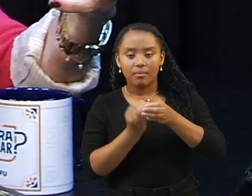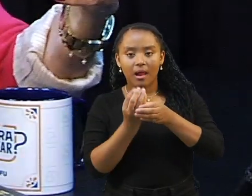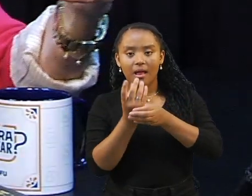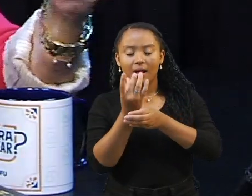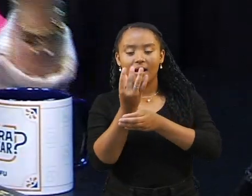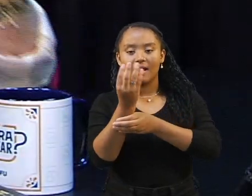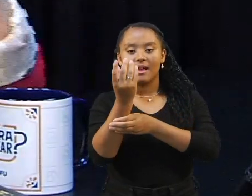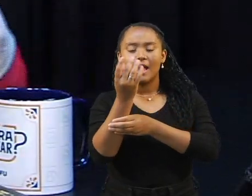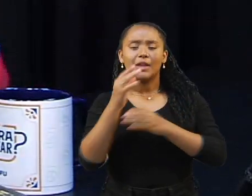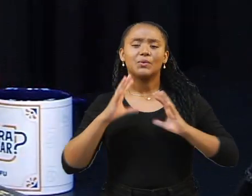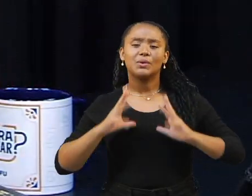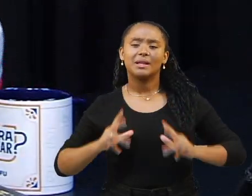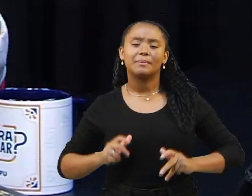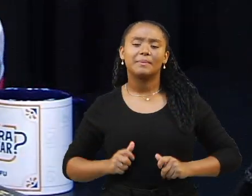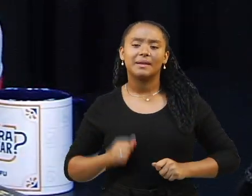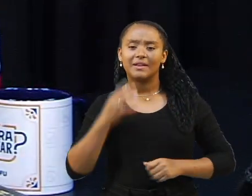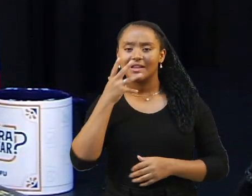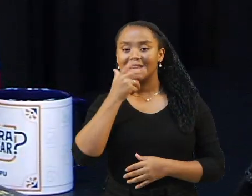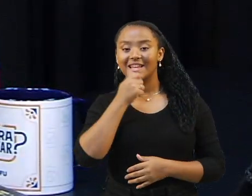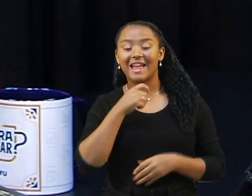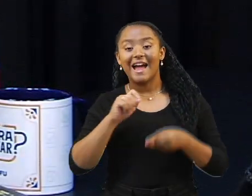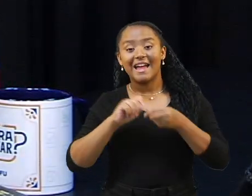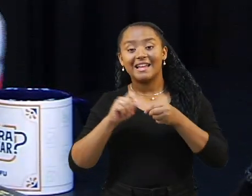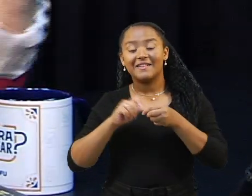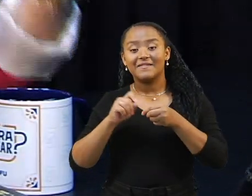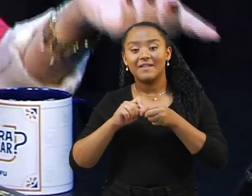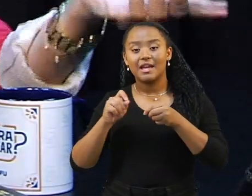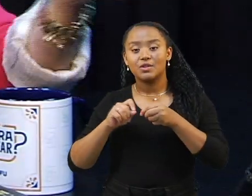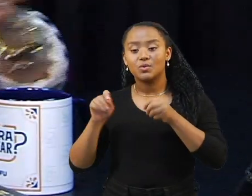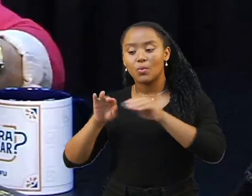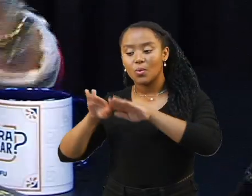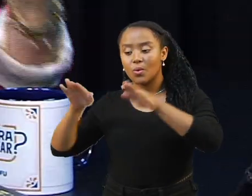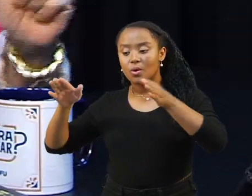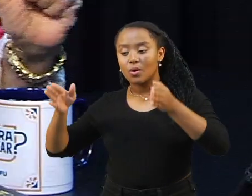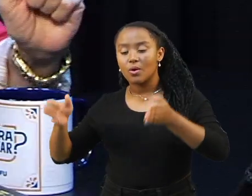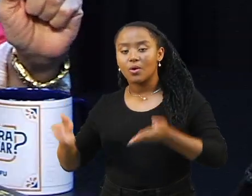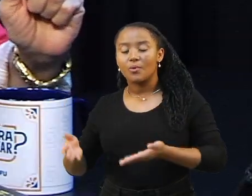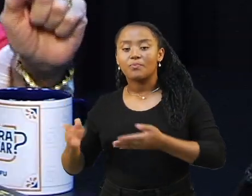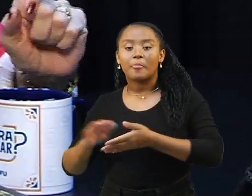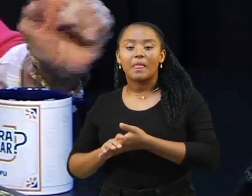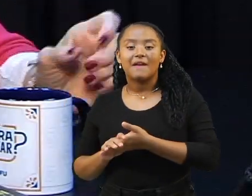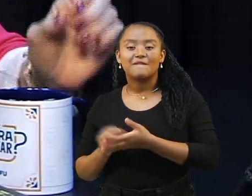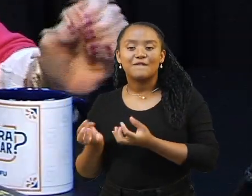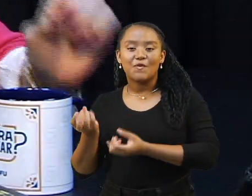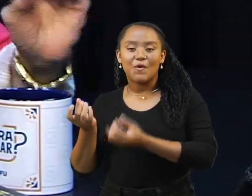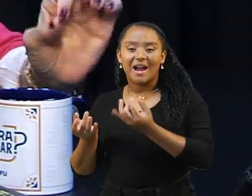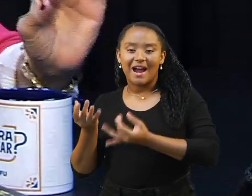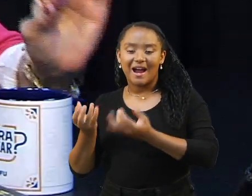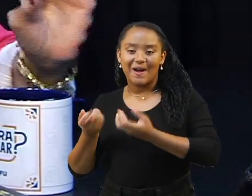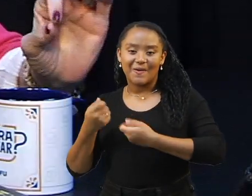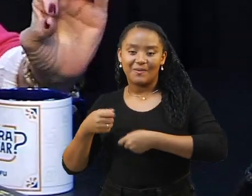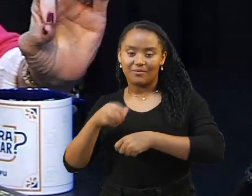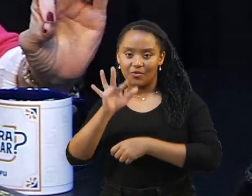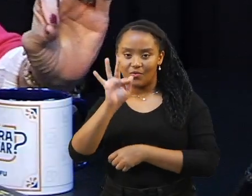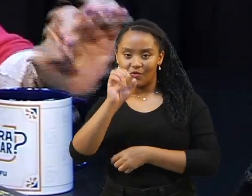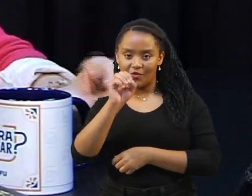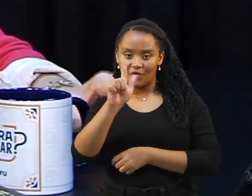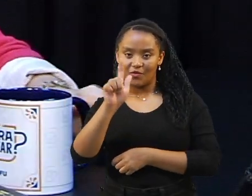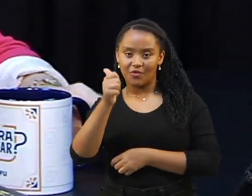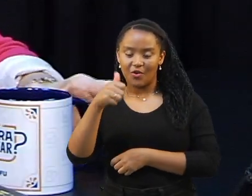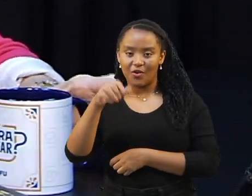os filhos dele, e me chamaram para ir lá brincar com eles fazendo comidinha, e era comidinha de